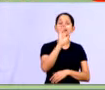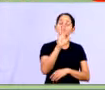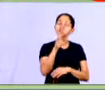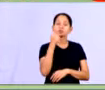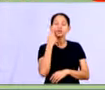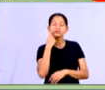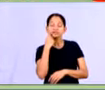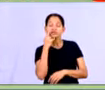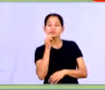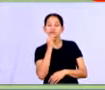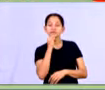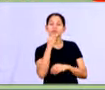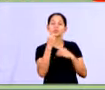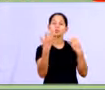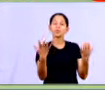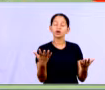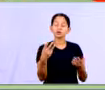quê?